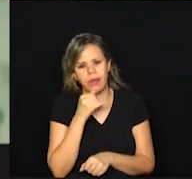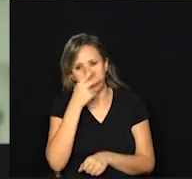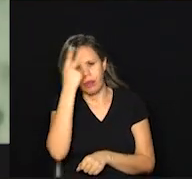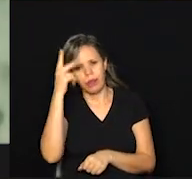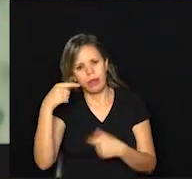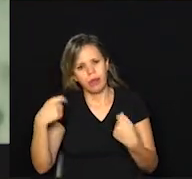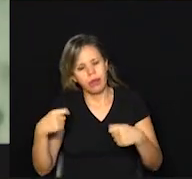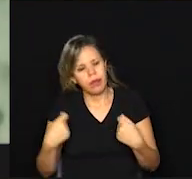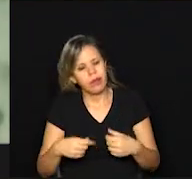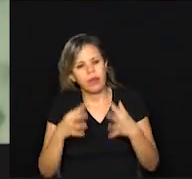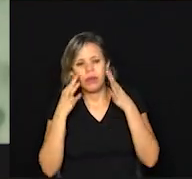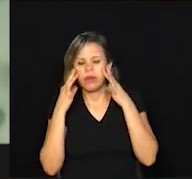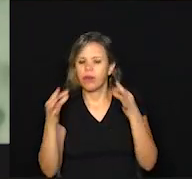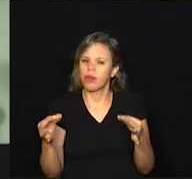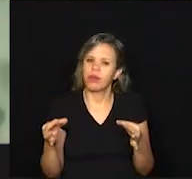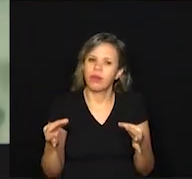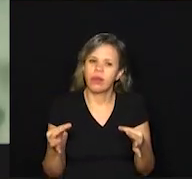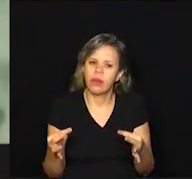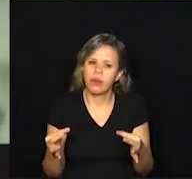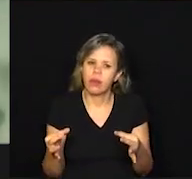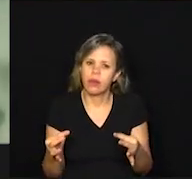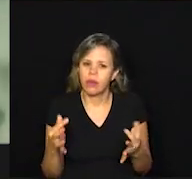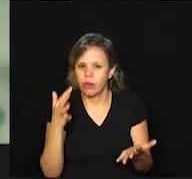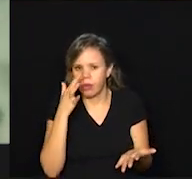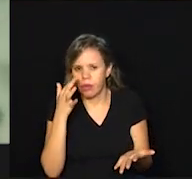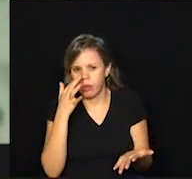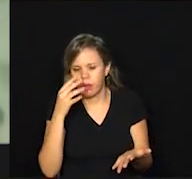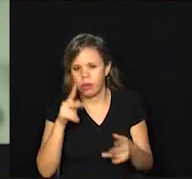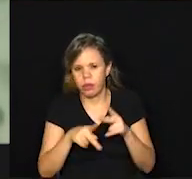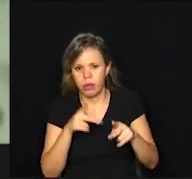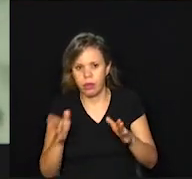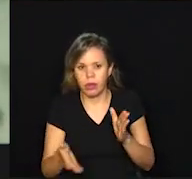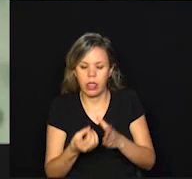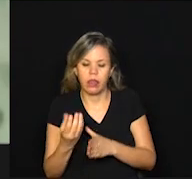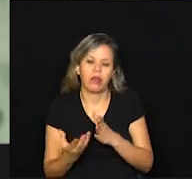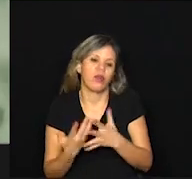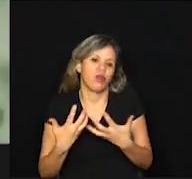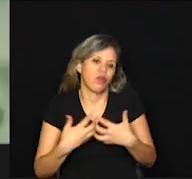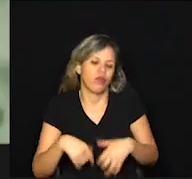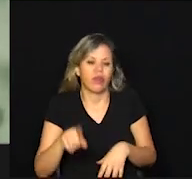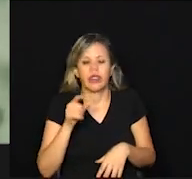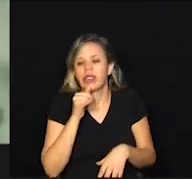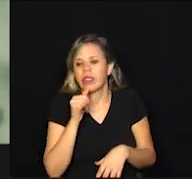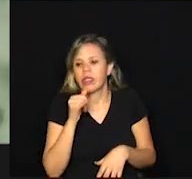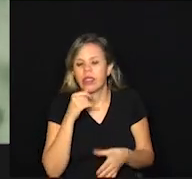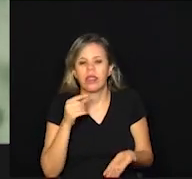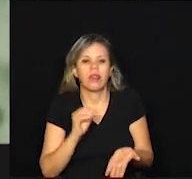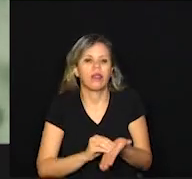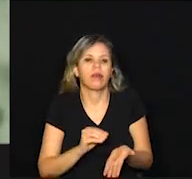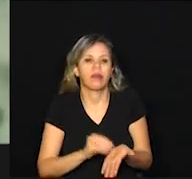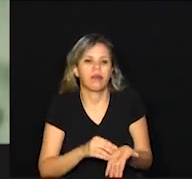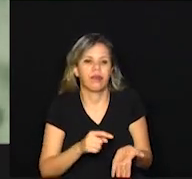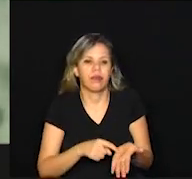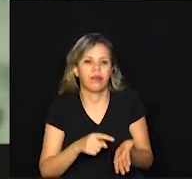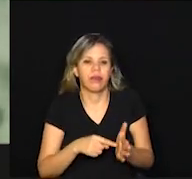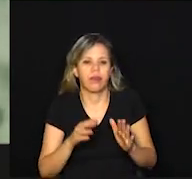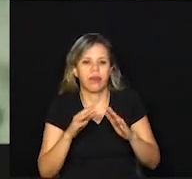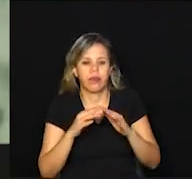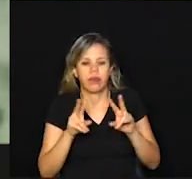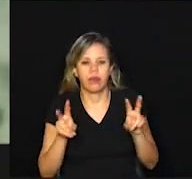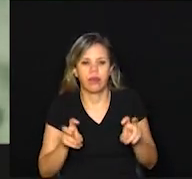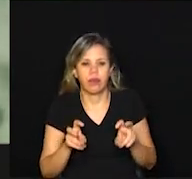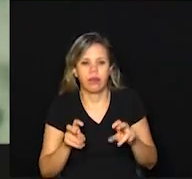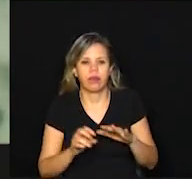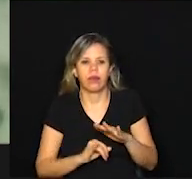que mais necessitam de atenção que incrivelmente são os que mais produzem né Se você pegar a agenda de uma Casa de Cultura Fazenda